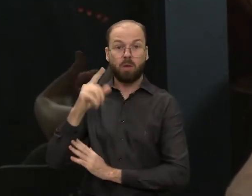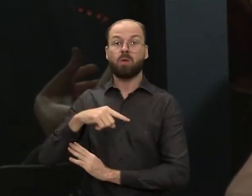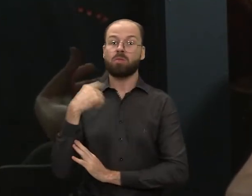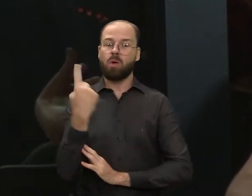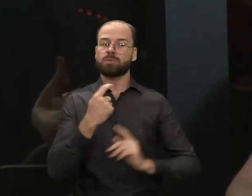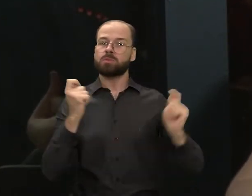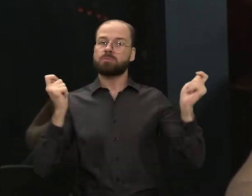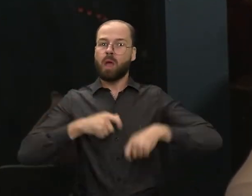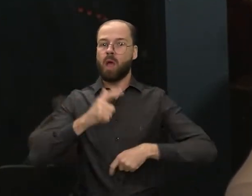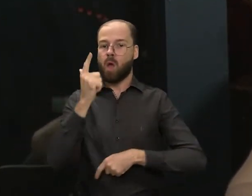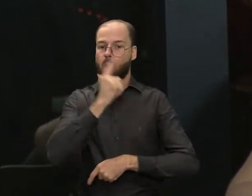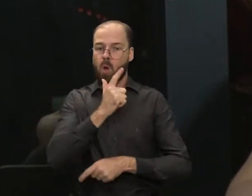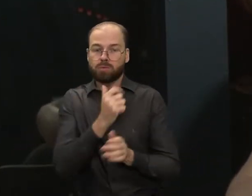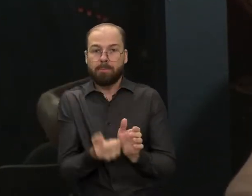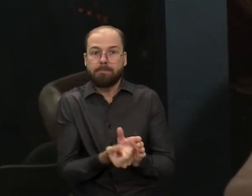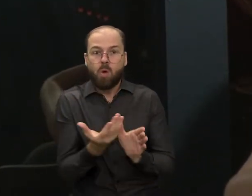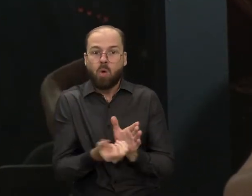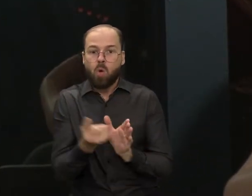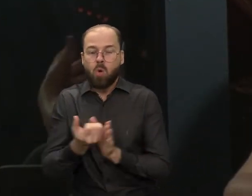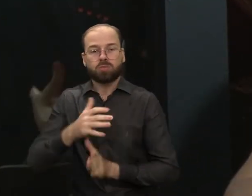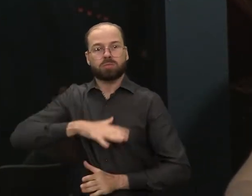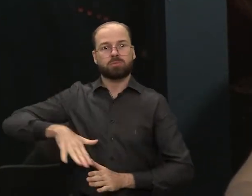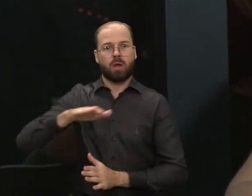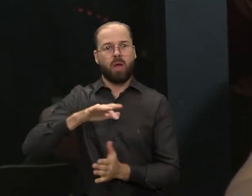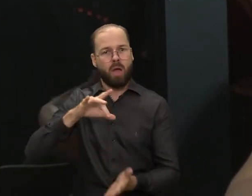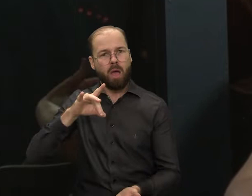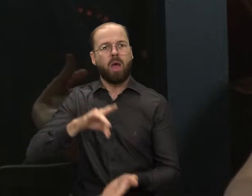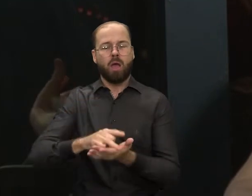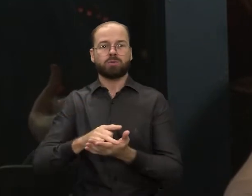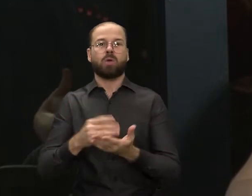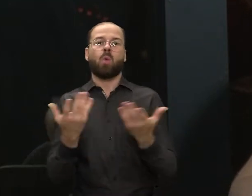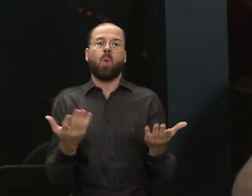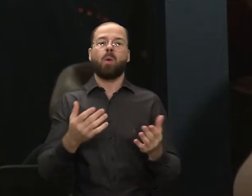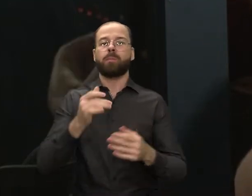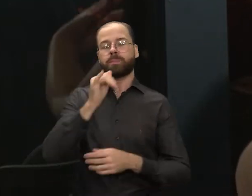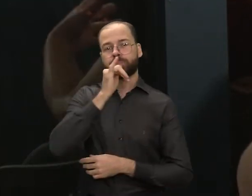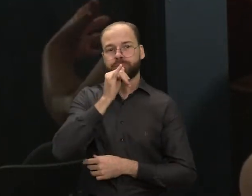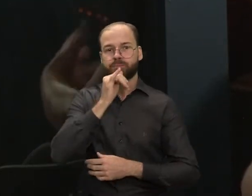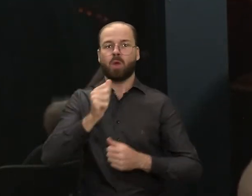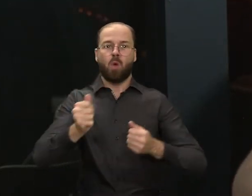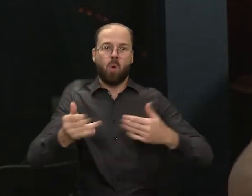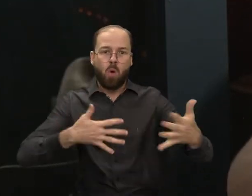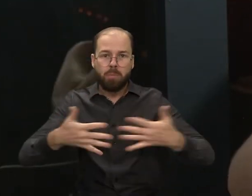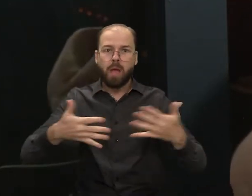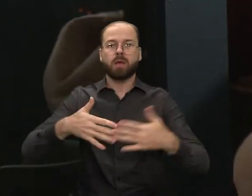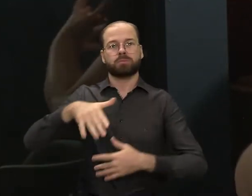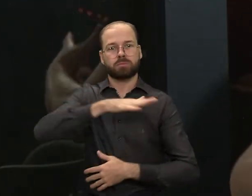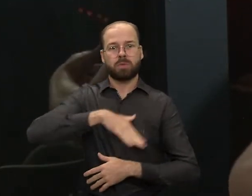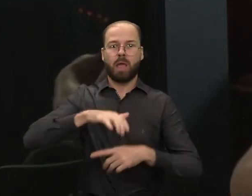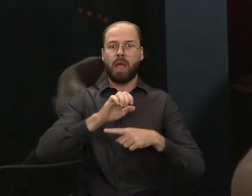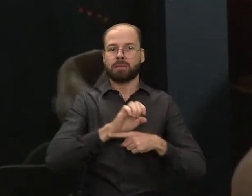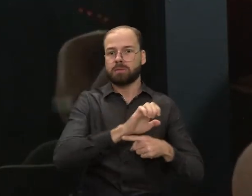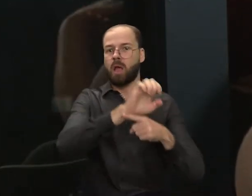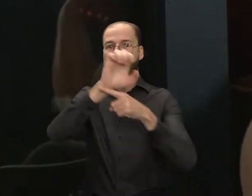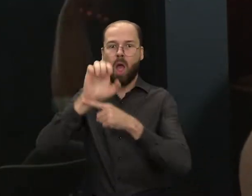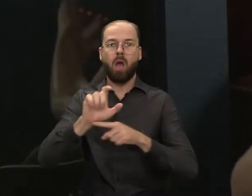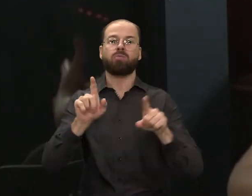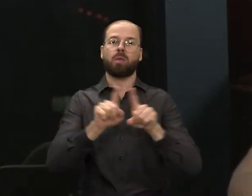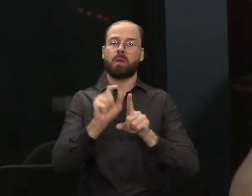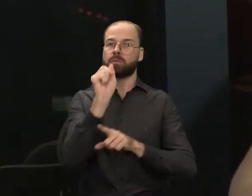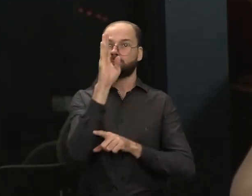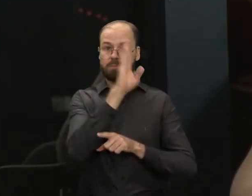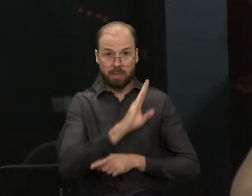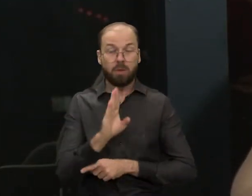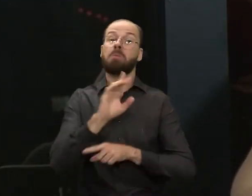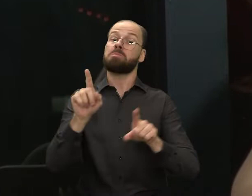maneira eficiente, né, colocando os nossos produtos no mercado estadual, no mercado nacional e muitas vezes até